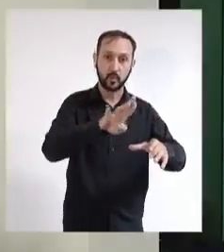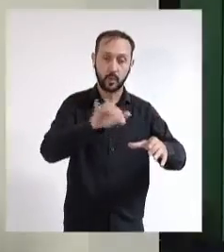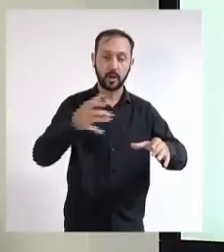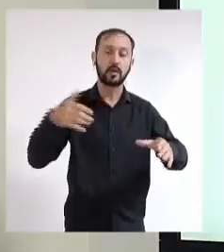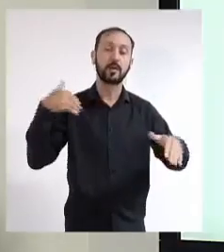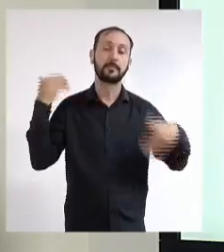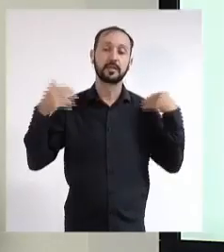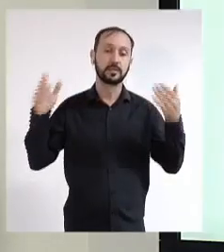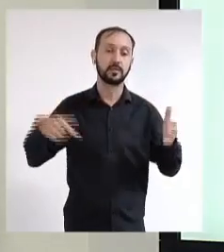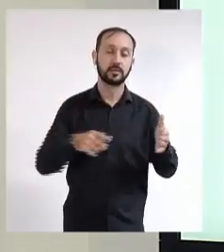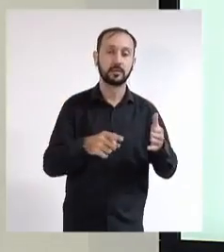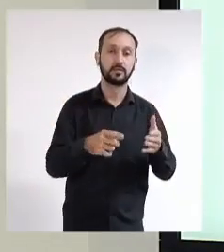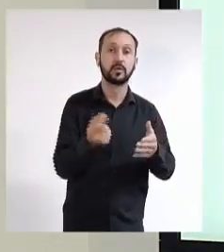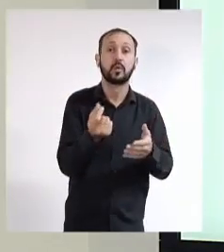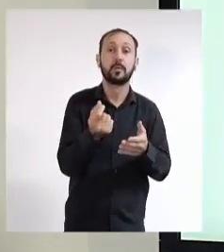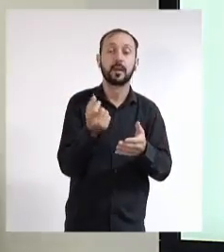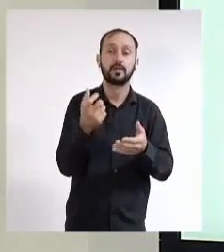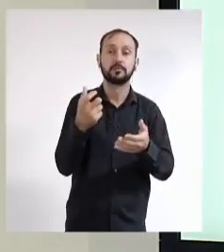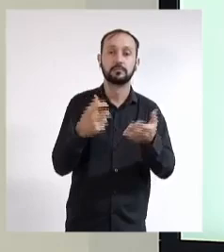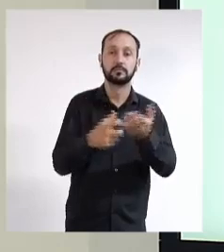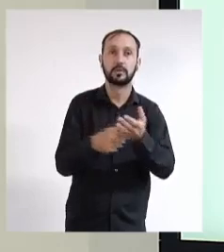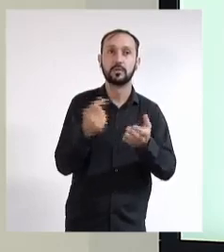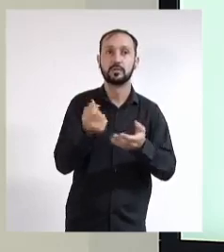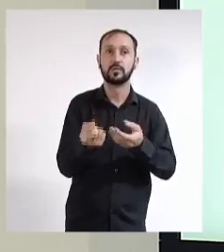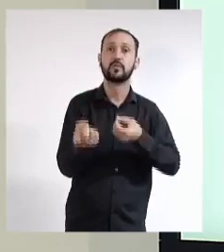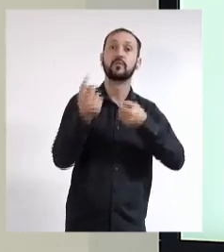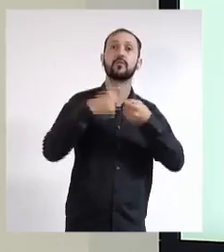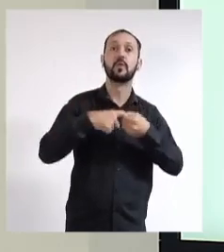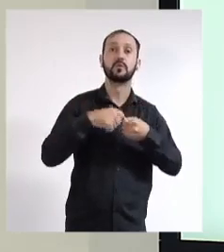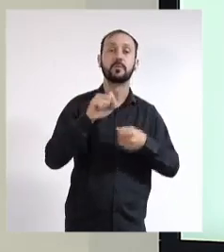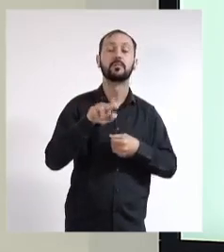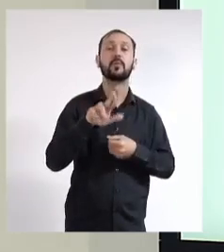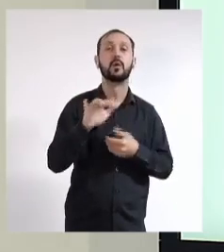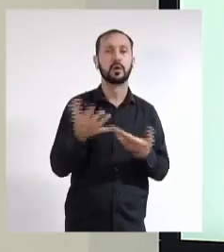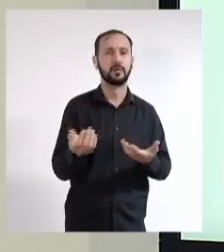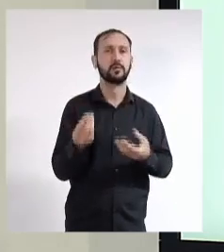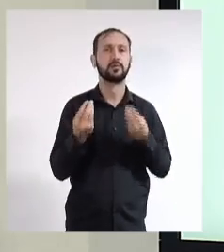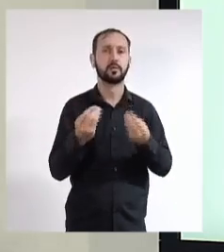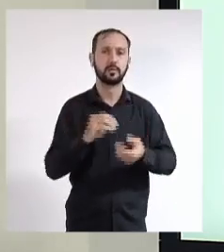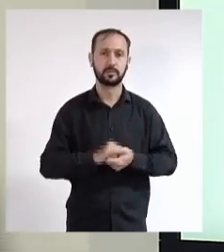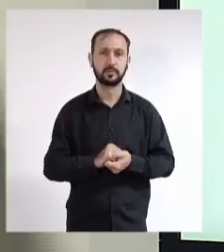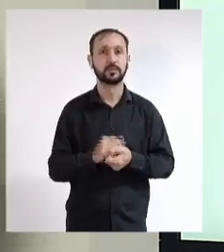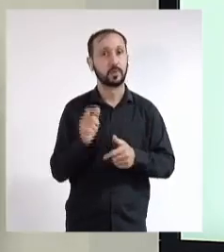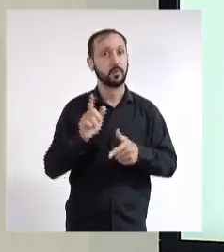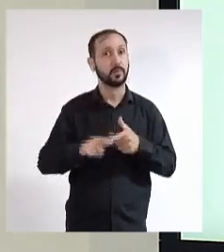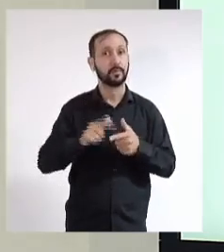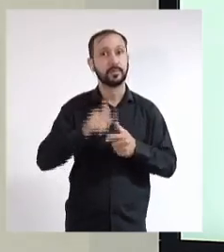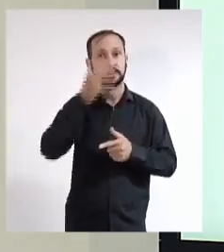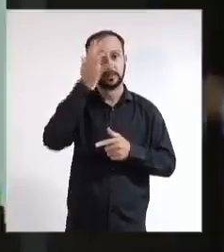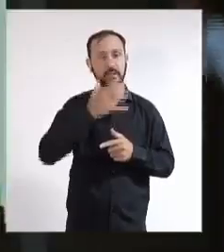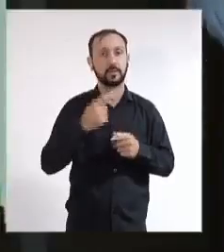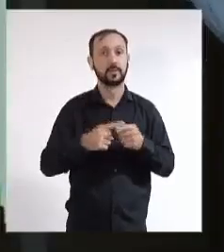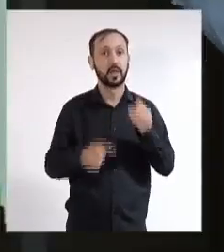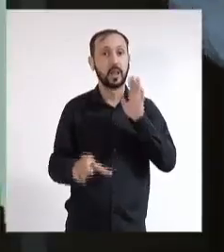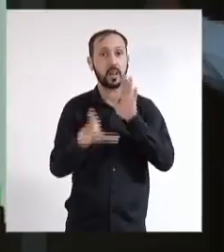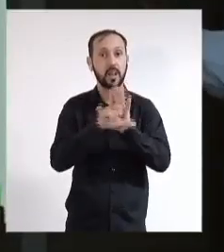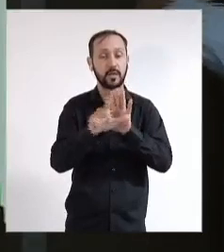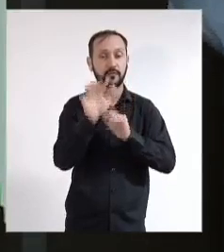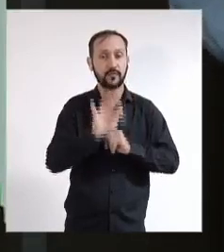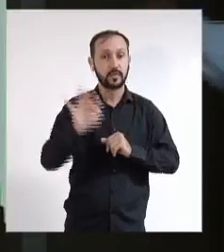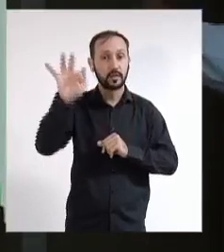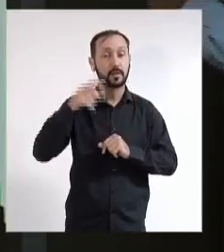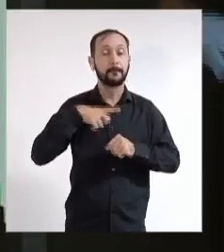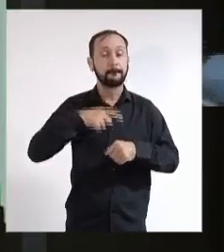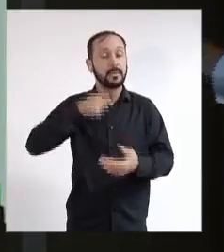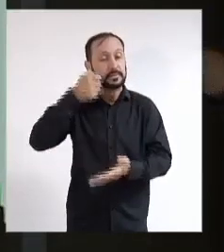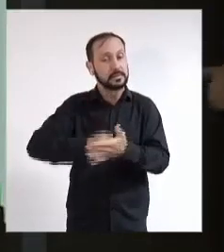atrativo lá dentro daqui a pouco esse dinheiro não volta para a unidade de conservação isso é um problema sério porque a lei federal ela exige que ela seja aplicada